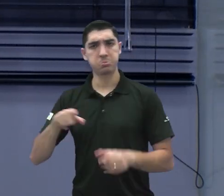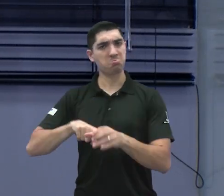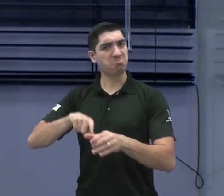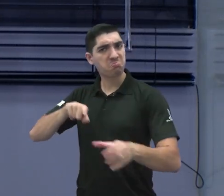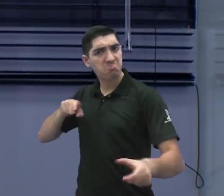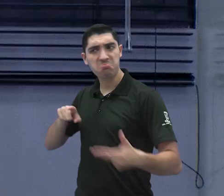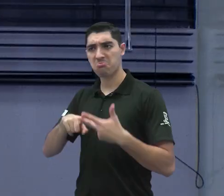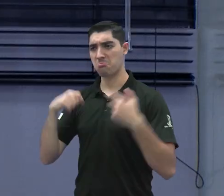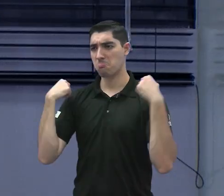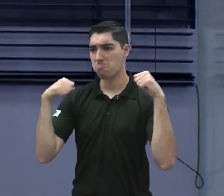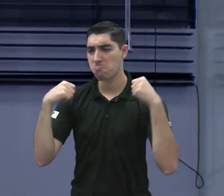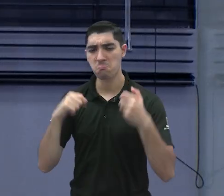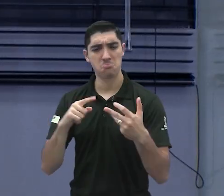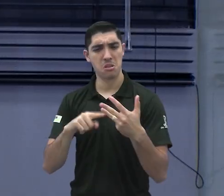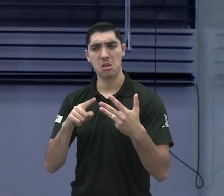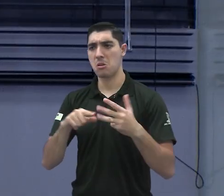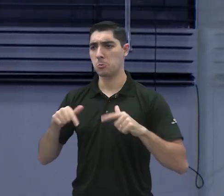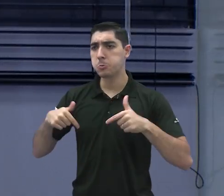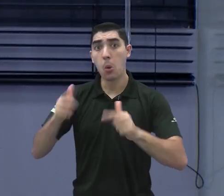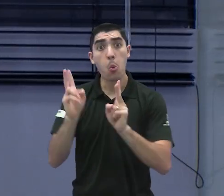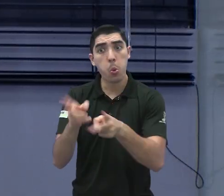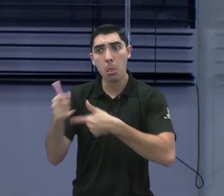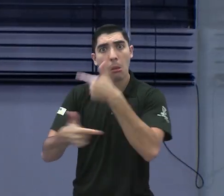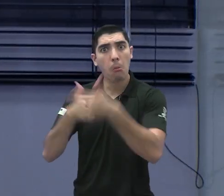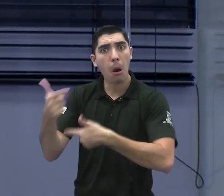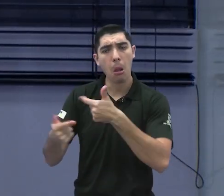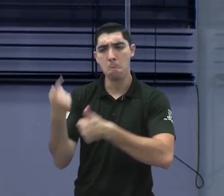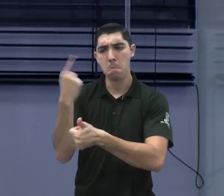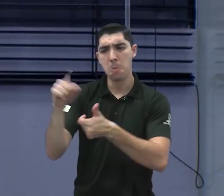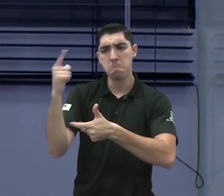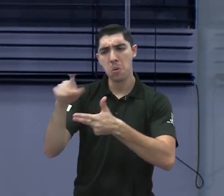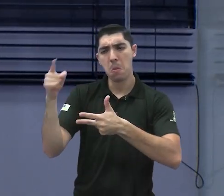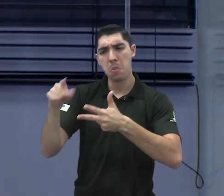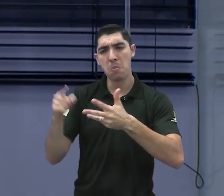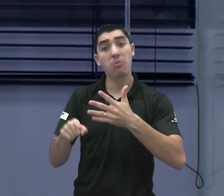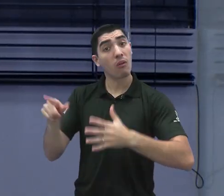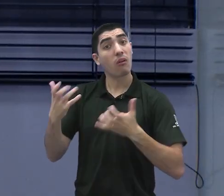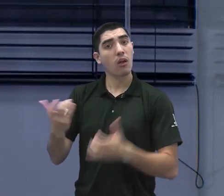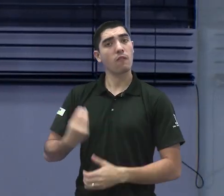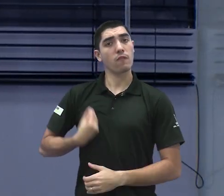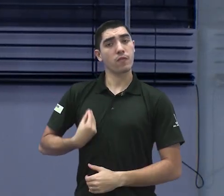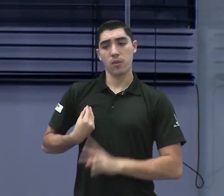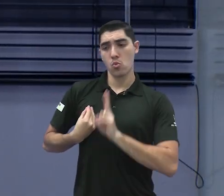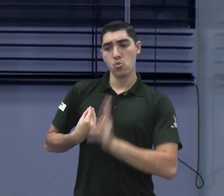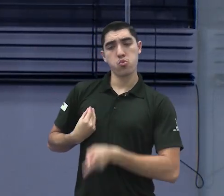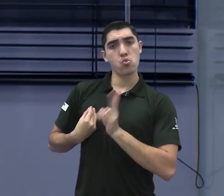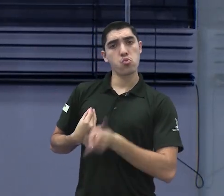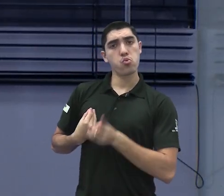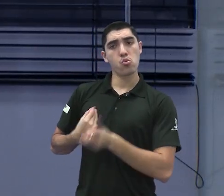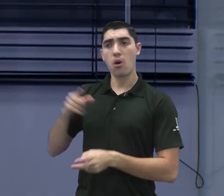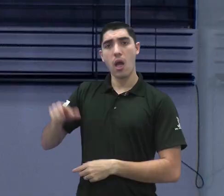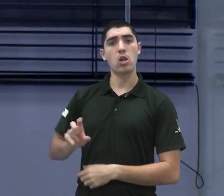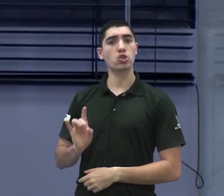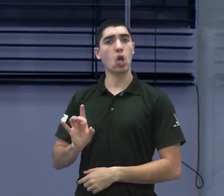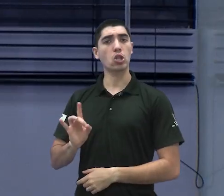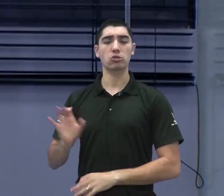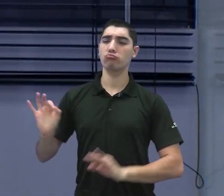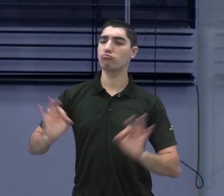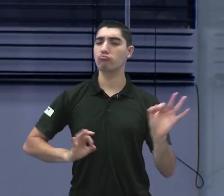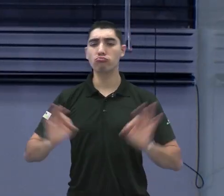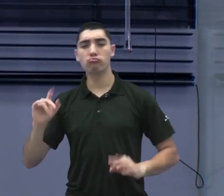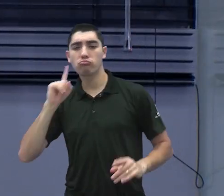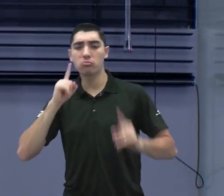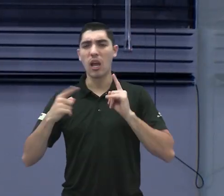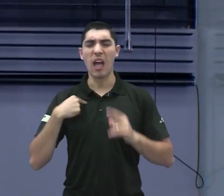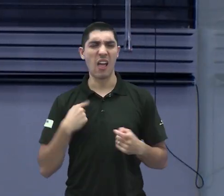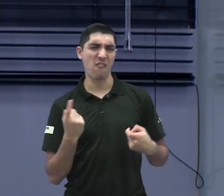mais independente, faz suas atividades, às vezes até continua no mercado de trabalho e quer continuar com a sua vida organizada por ela mesma e não